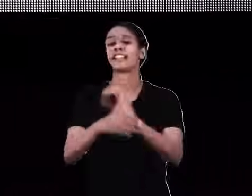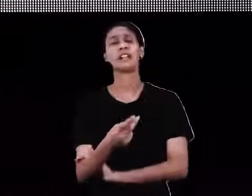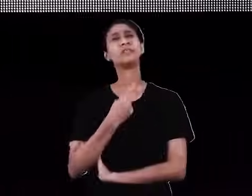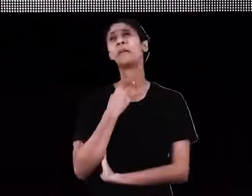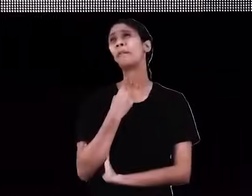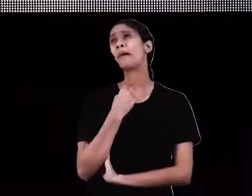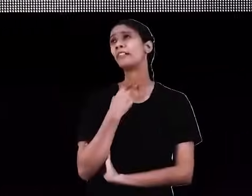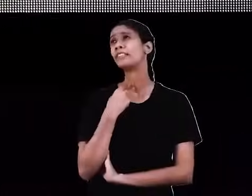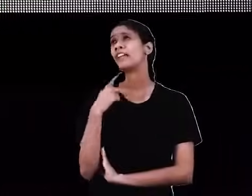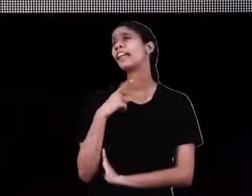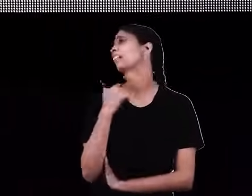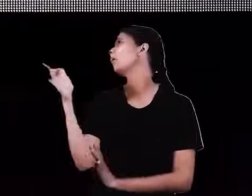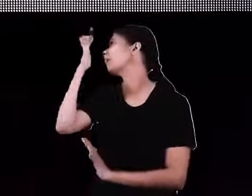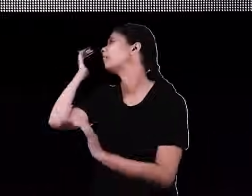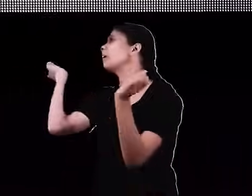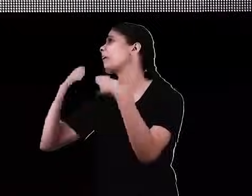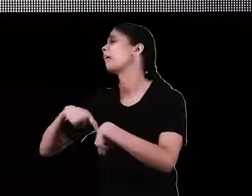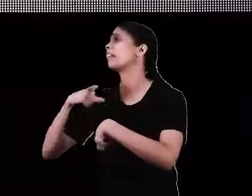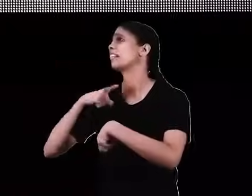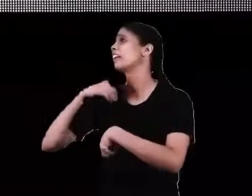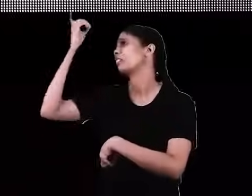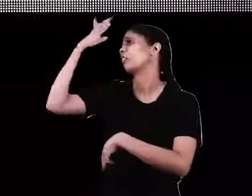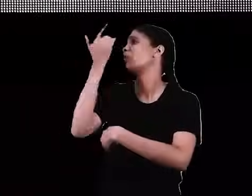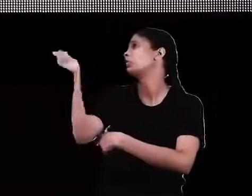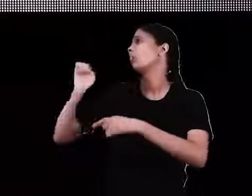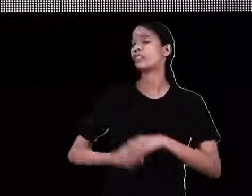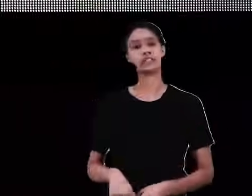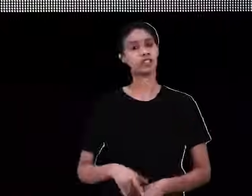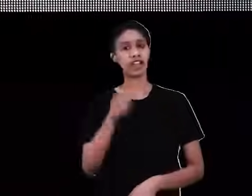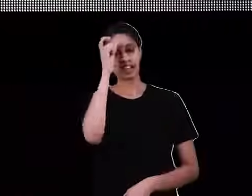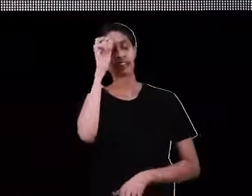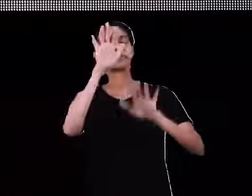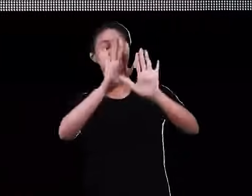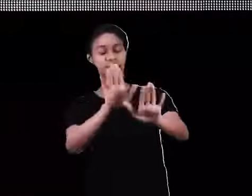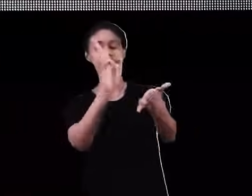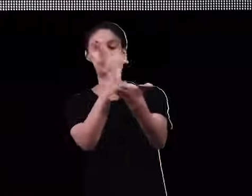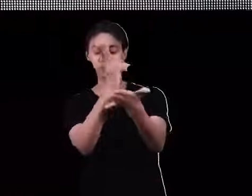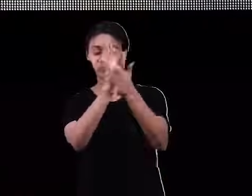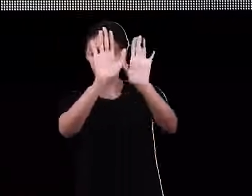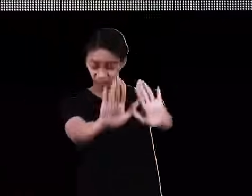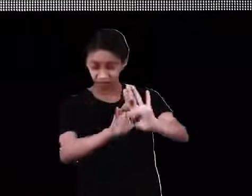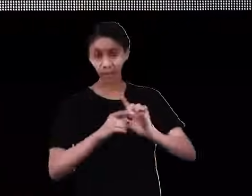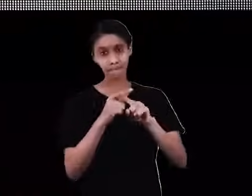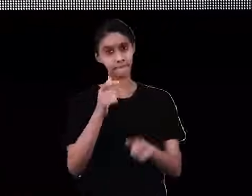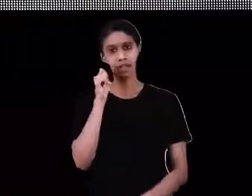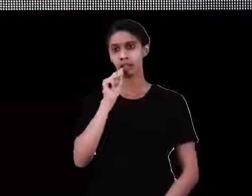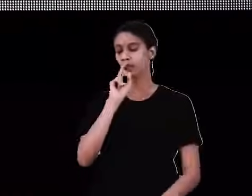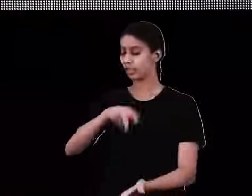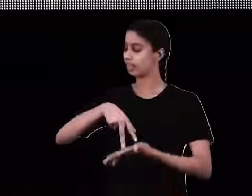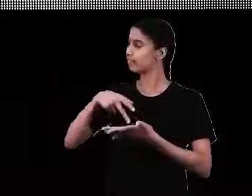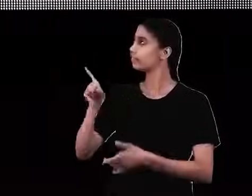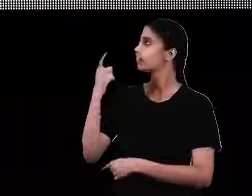posso. Tem outras pessoas que têm mais talento. O diabo tá, ô, coisa boa, fica aí, amiga. Agora, quando se levanta uma que diz assim,